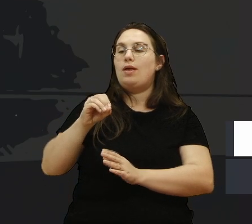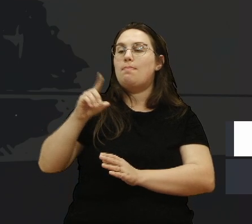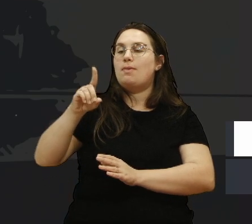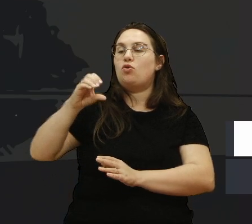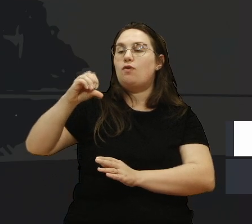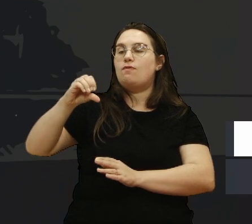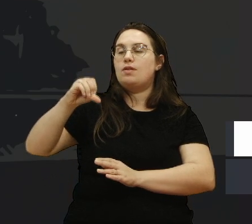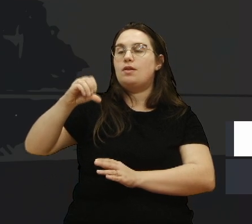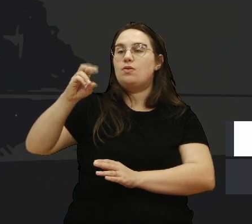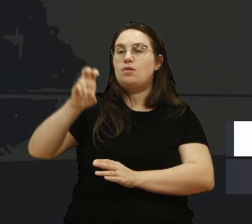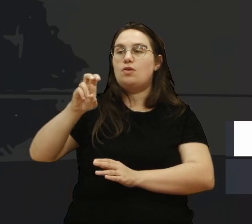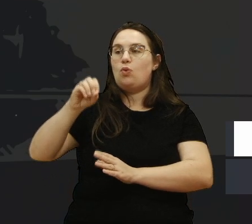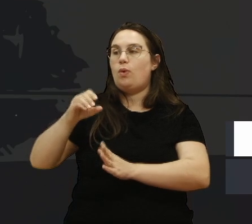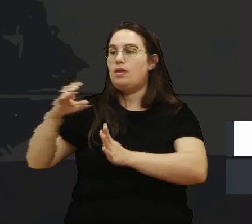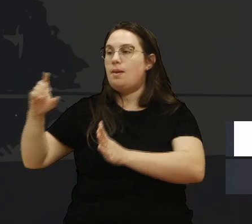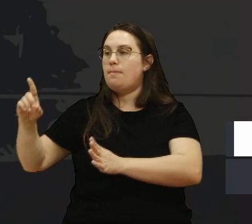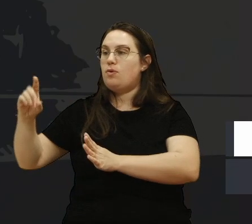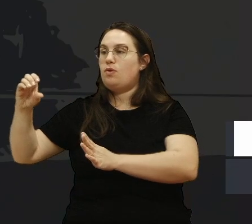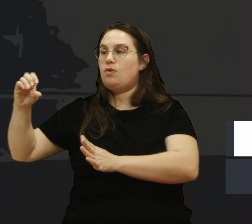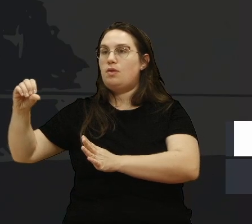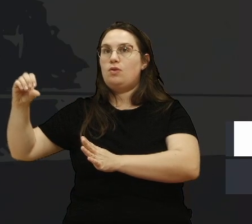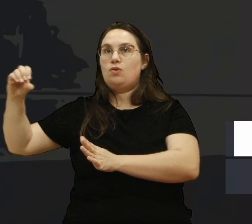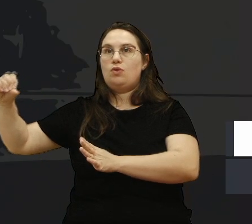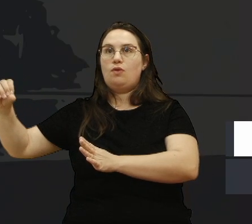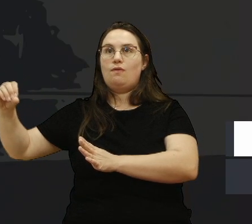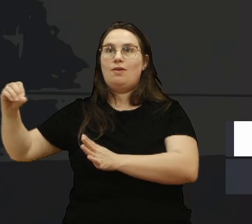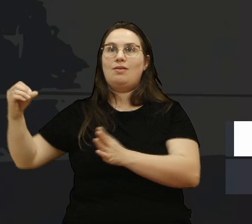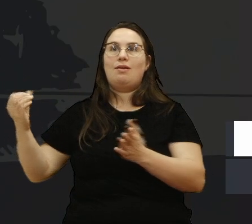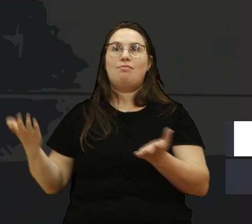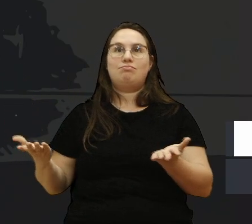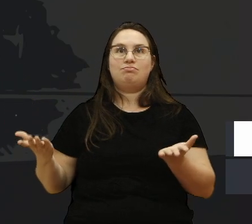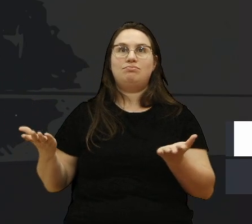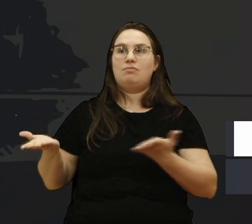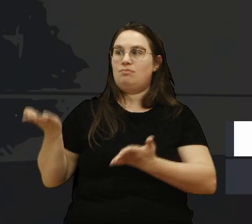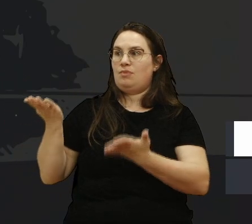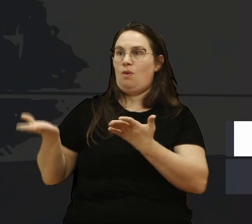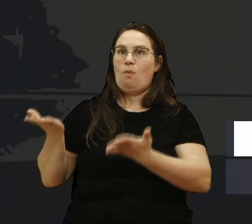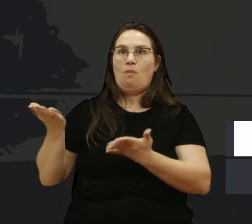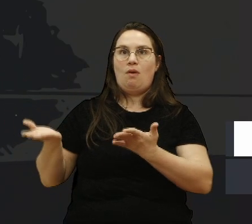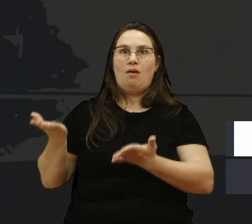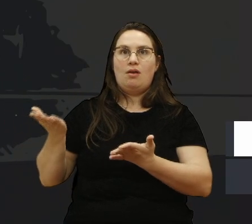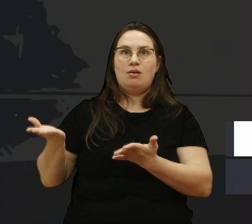aqui vem a surpresa para os ambientoloides, é para eles mesmo que eu estou falando.